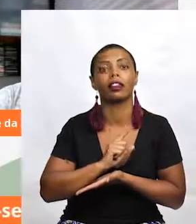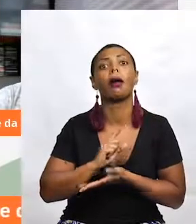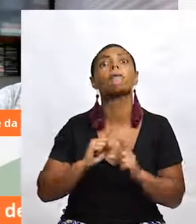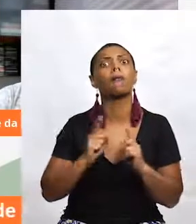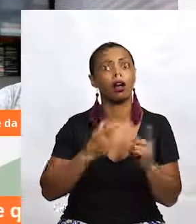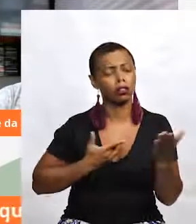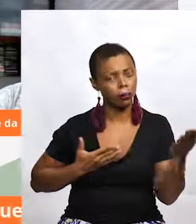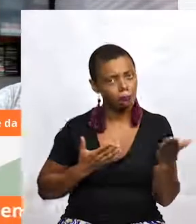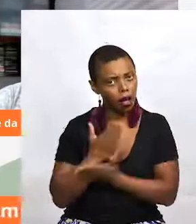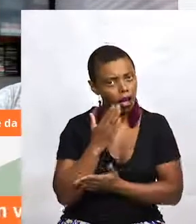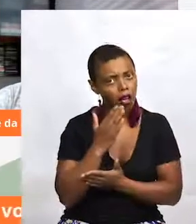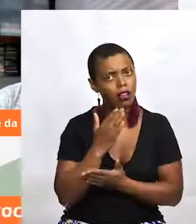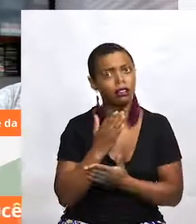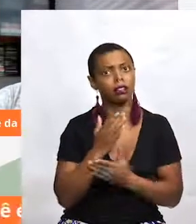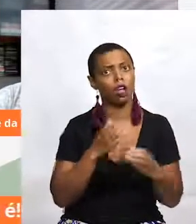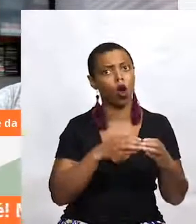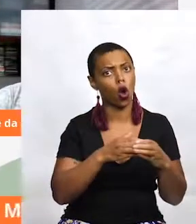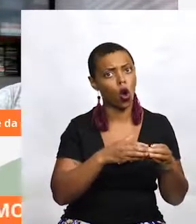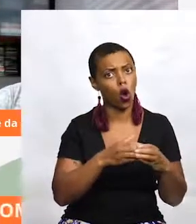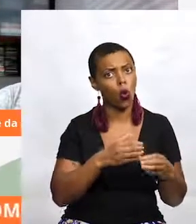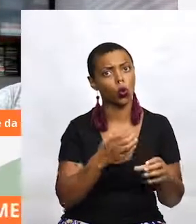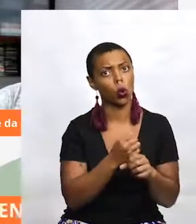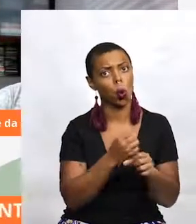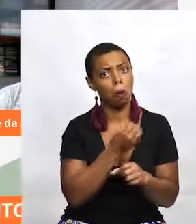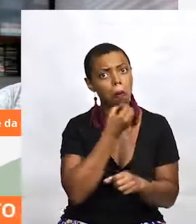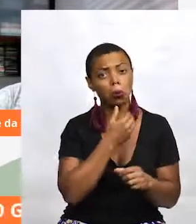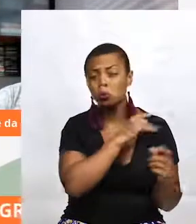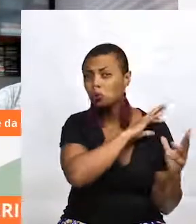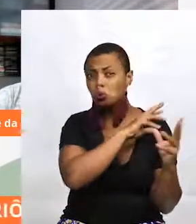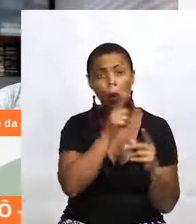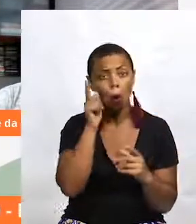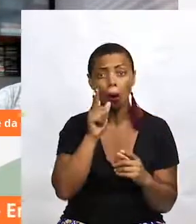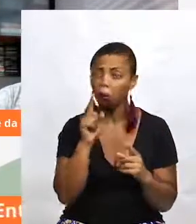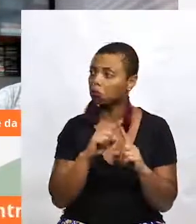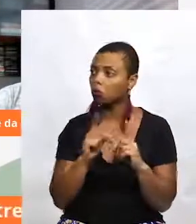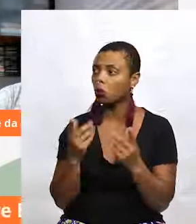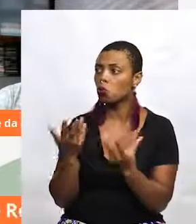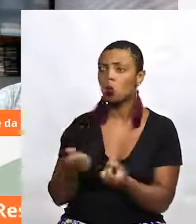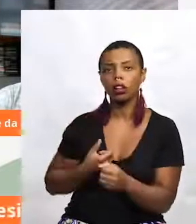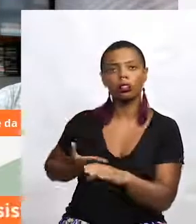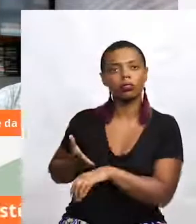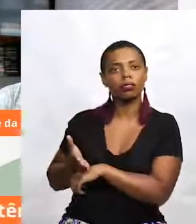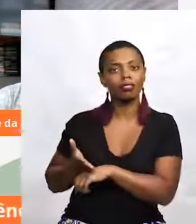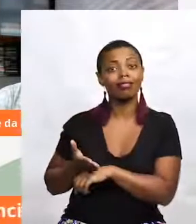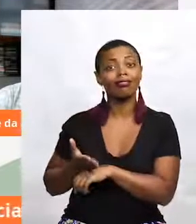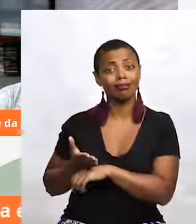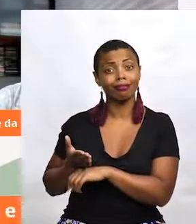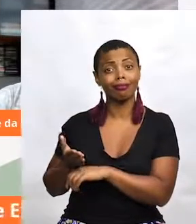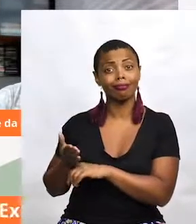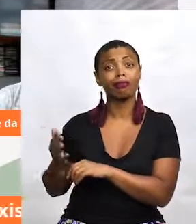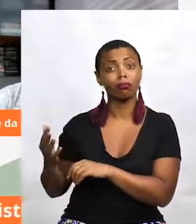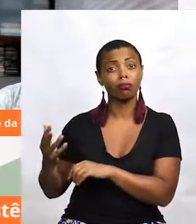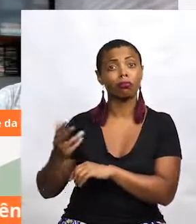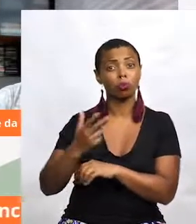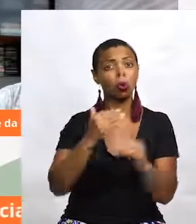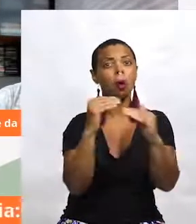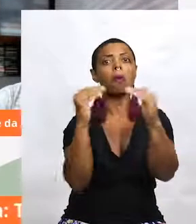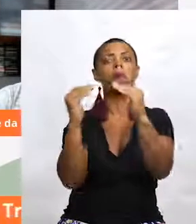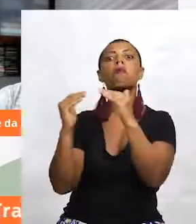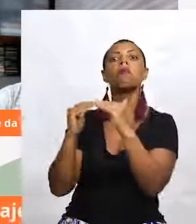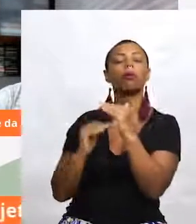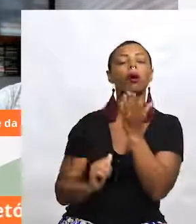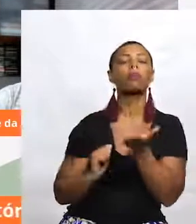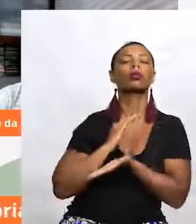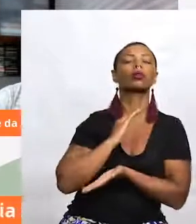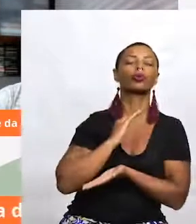no concurso, de ter tudo, tudo, tudo. Ninguém me recebeu, todos achavam e realmente eu fui expulsa. Agora